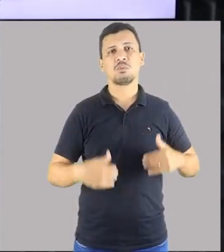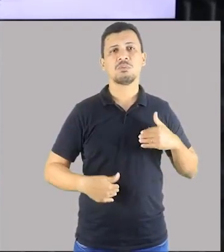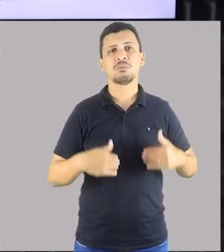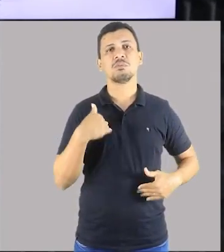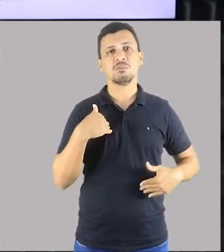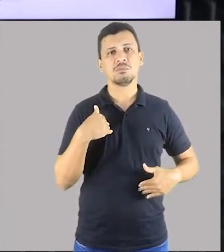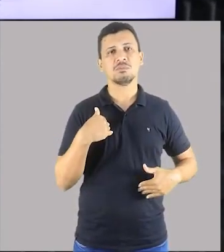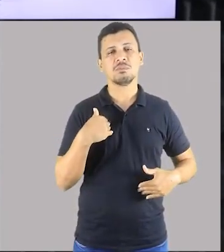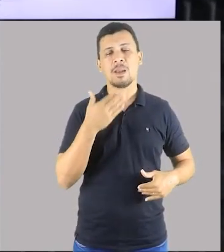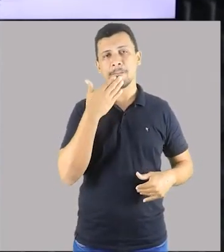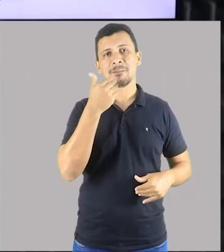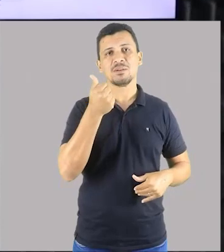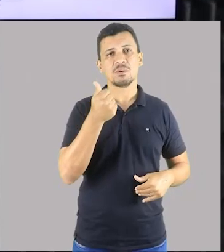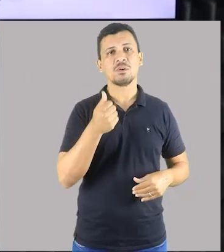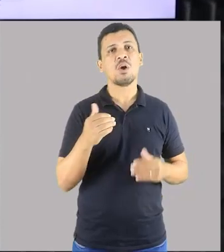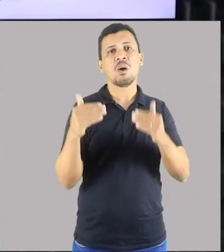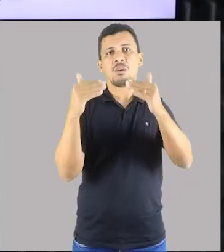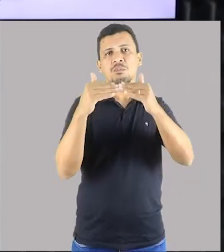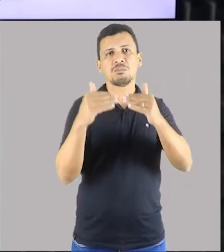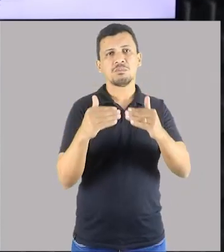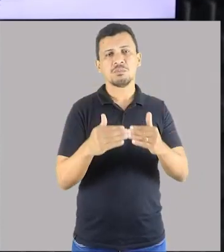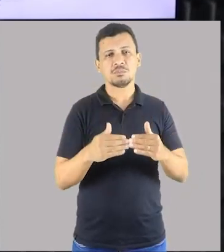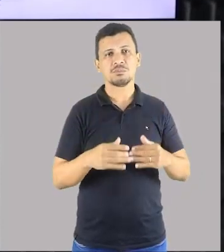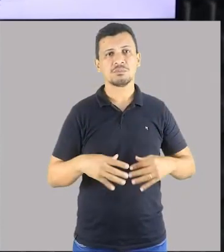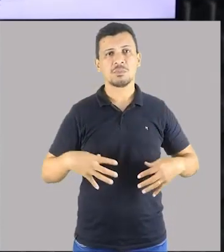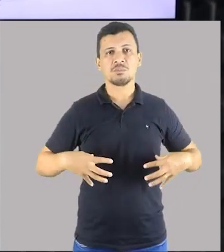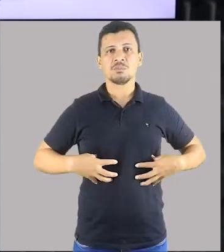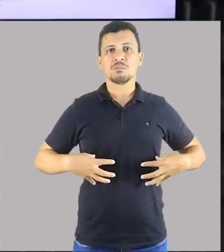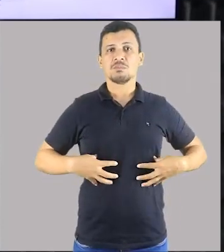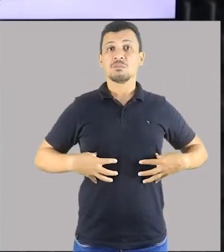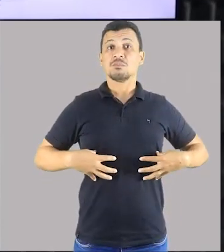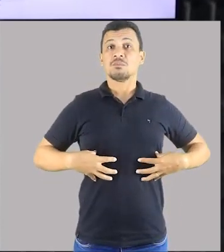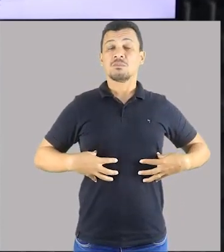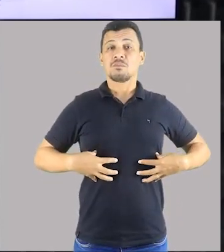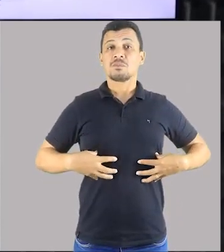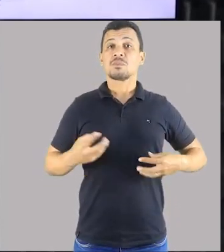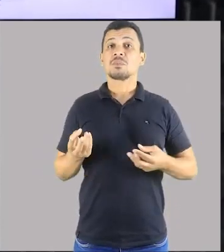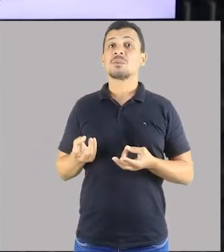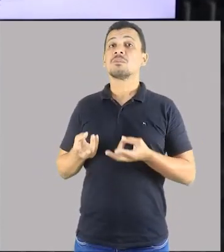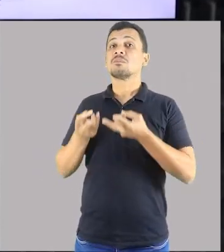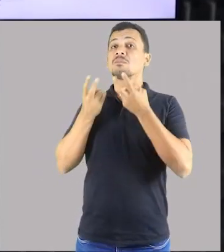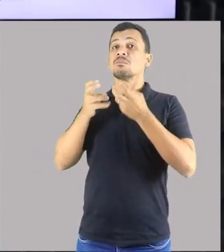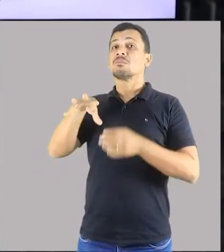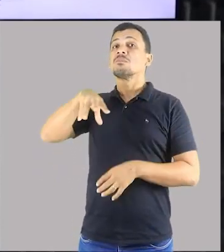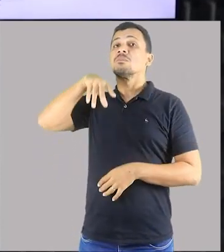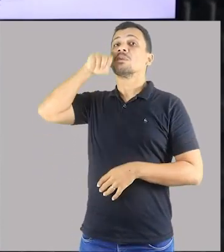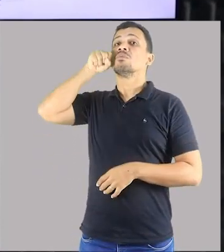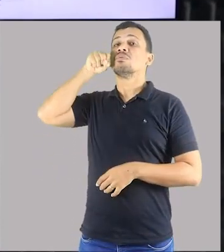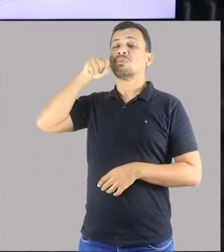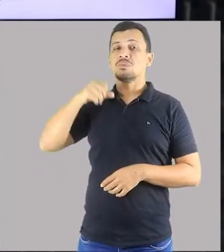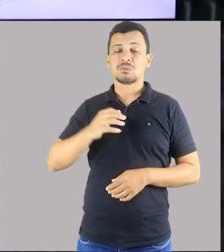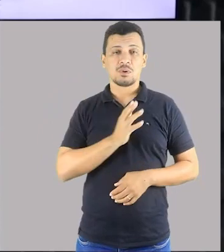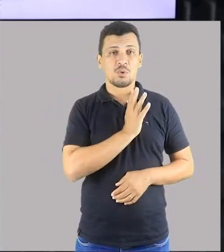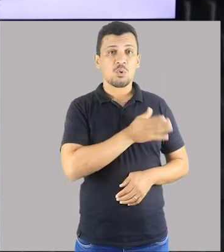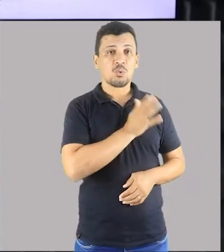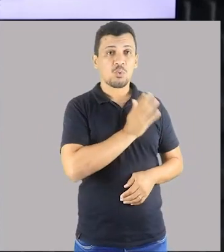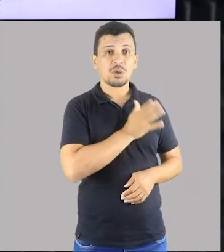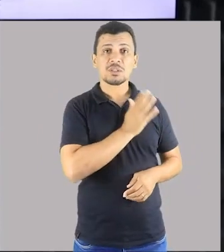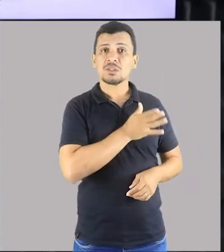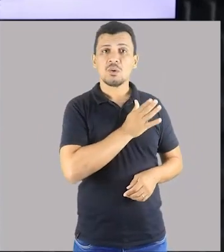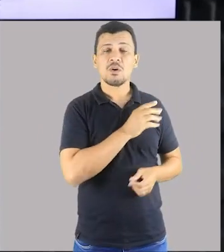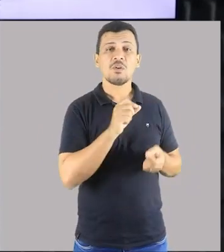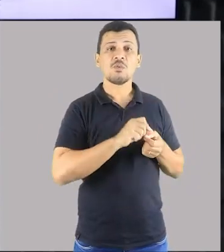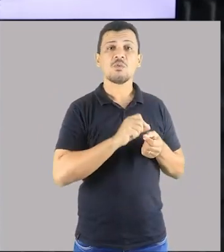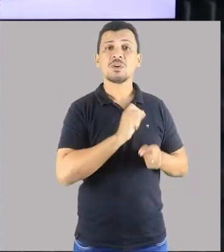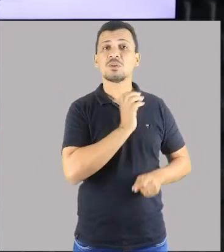maquinária que está envolvido com o pulmão para fazer o que? A captação, vai estar envolvido o coração, que é o que vai